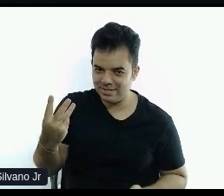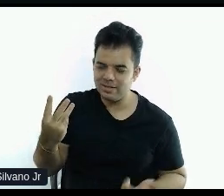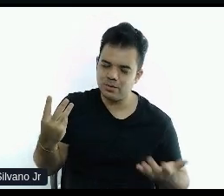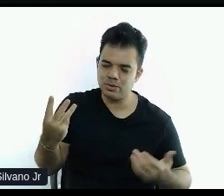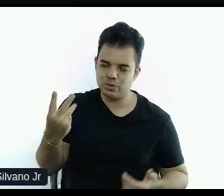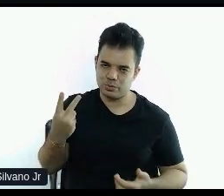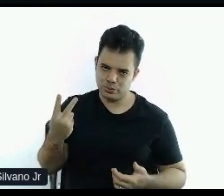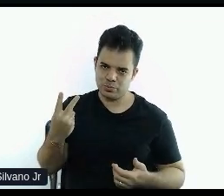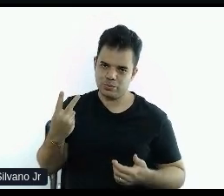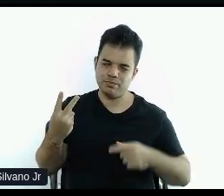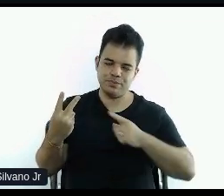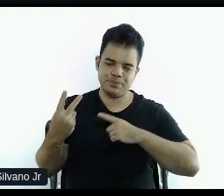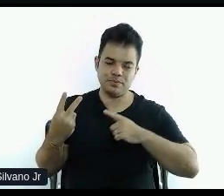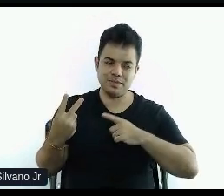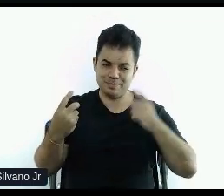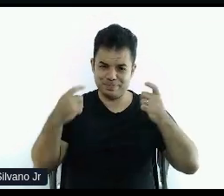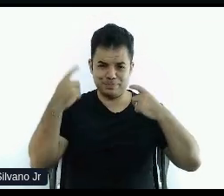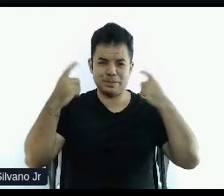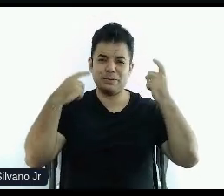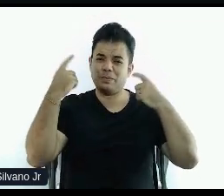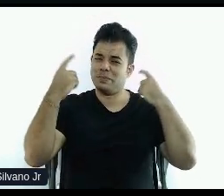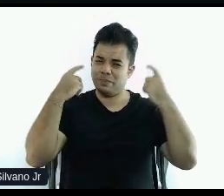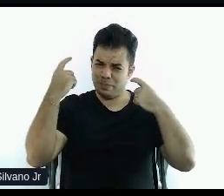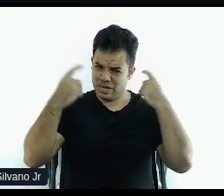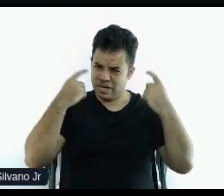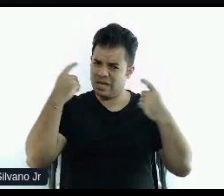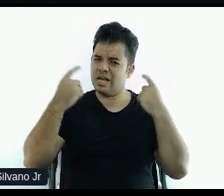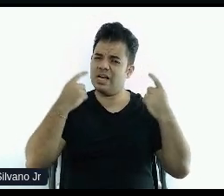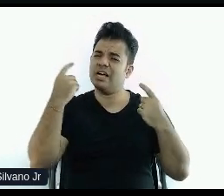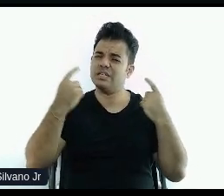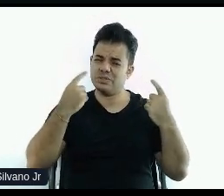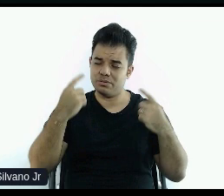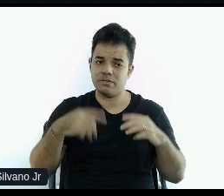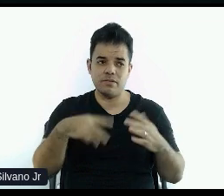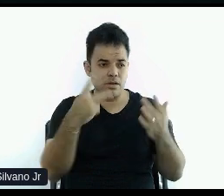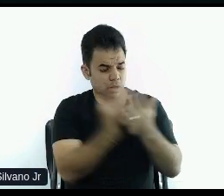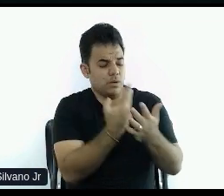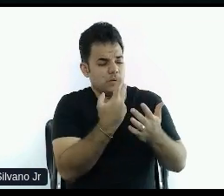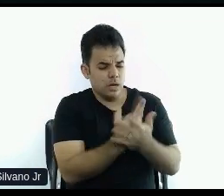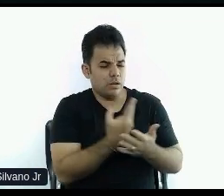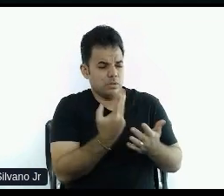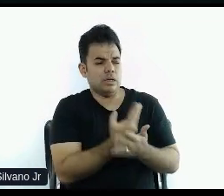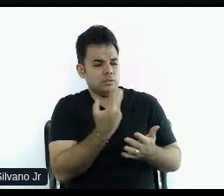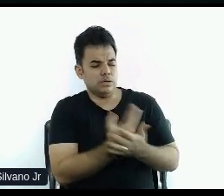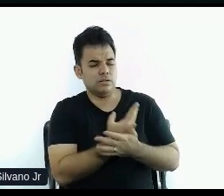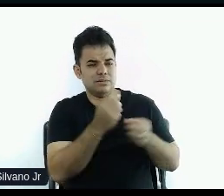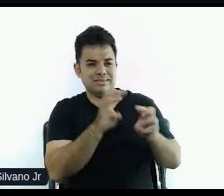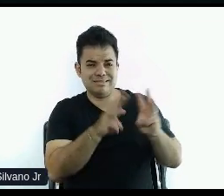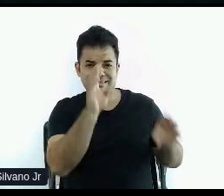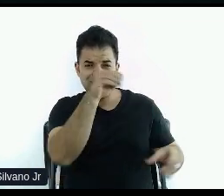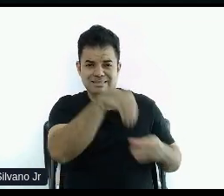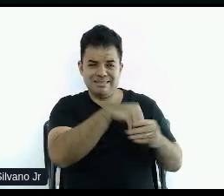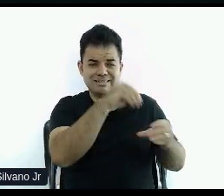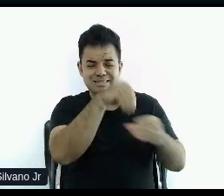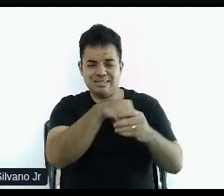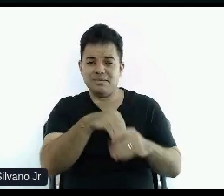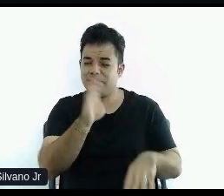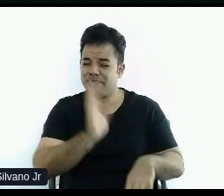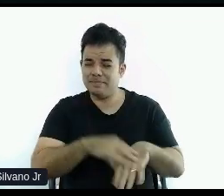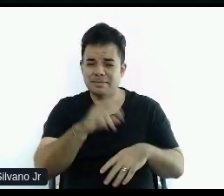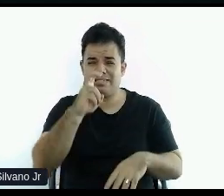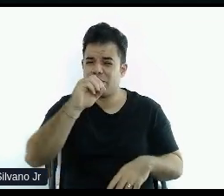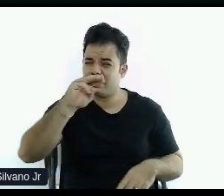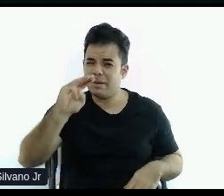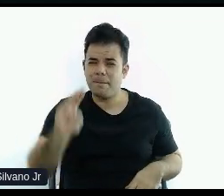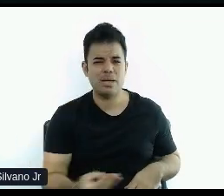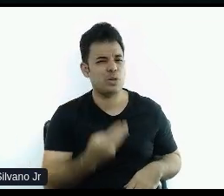muito preocupante. E se a gente for olhar a quantidade de erros por site, foram mais de 50 milhões de